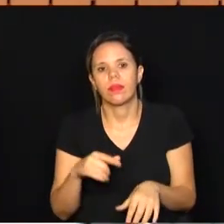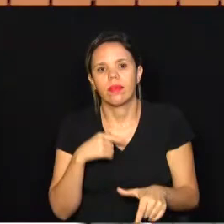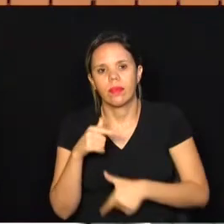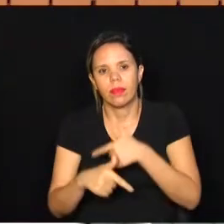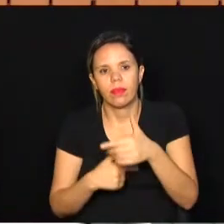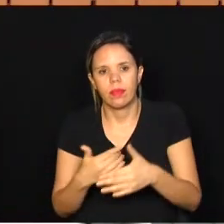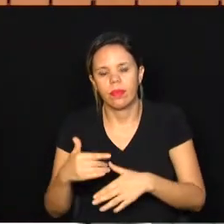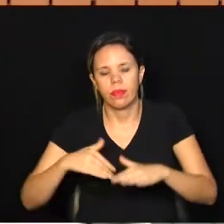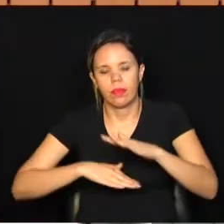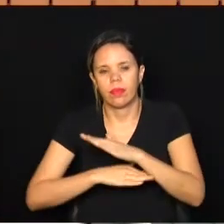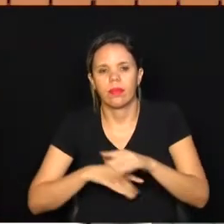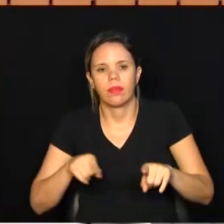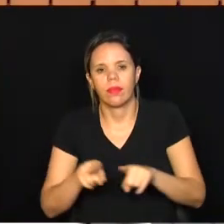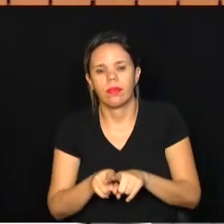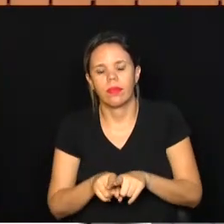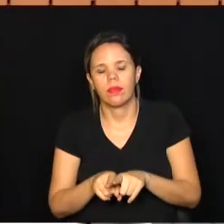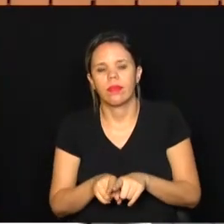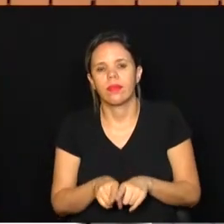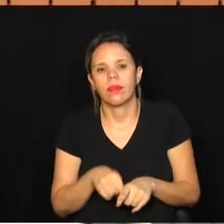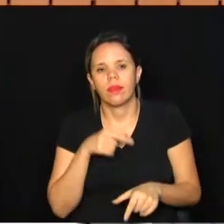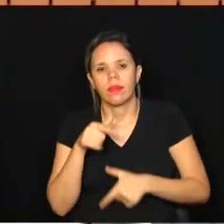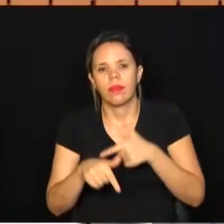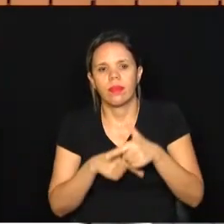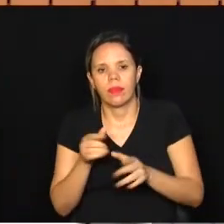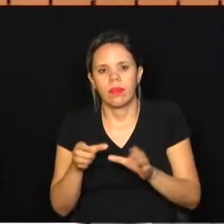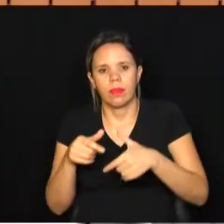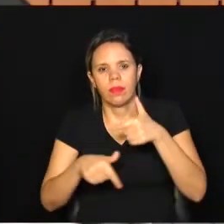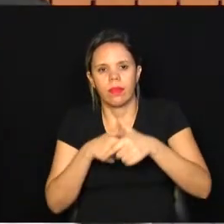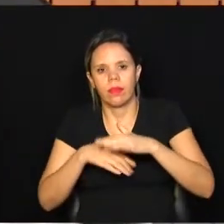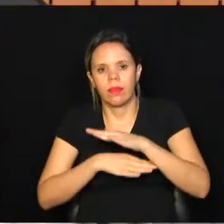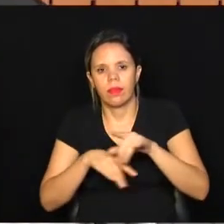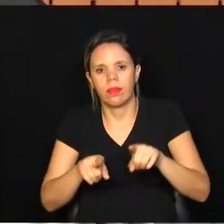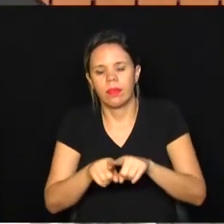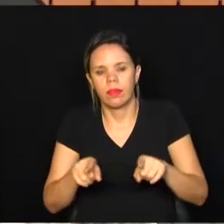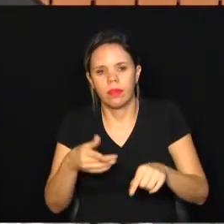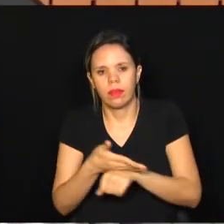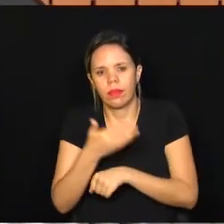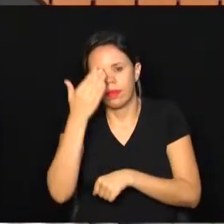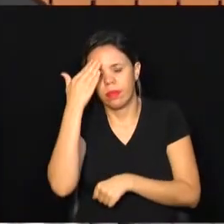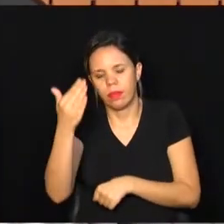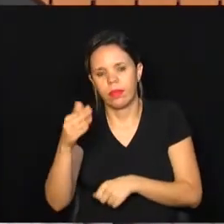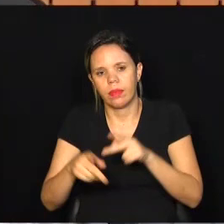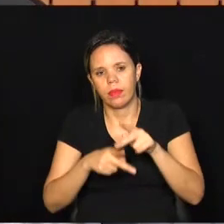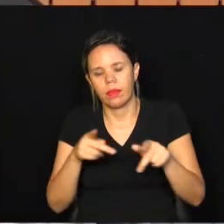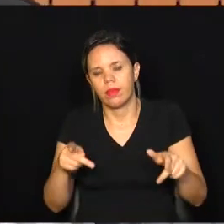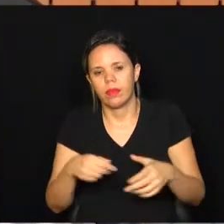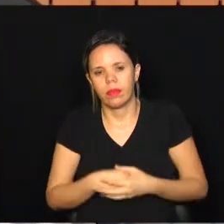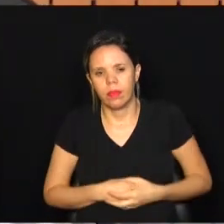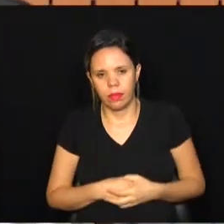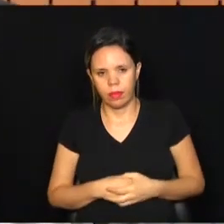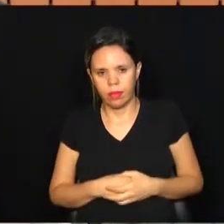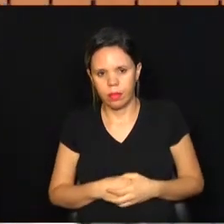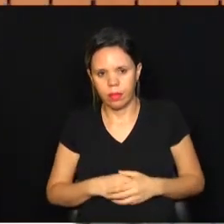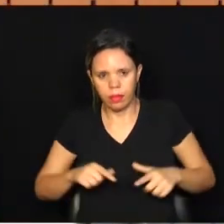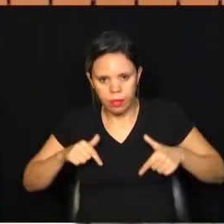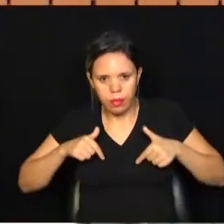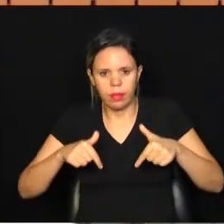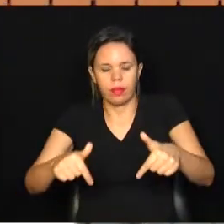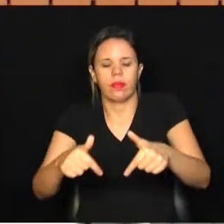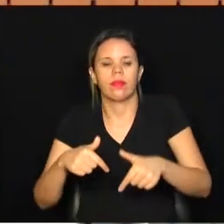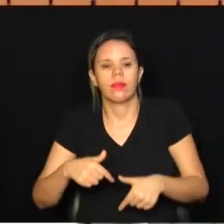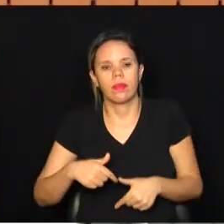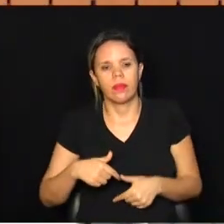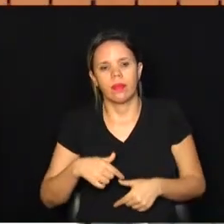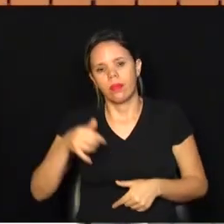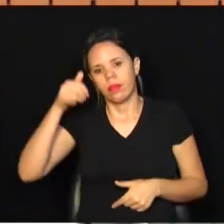aqui na Câmara, mas também com a comissão. Agradeço a participação aí, com tanto empenho, né, do Paulo,